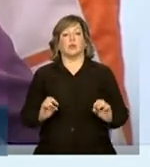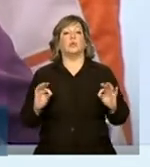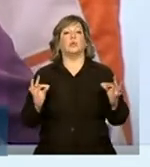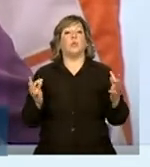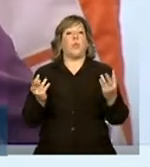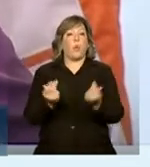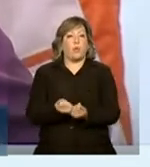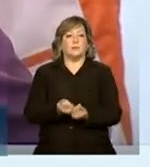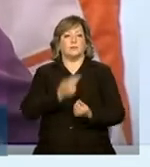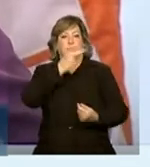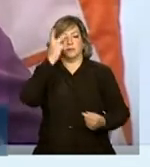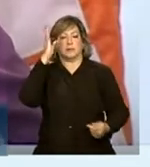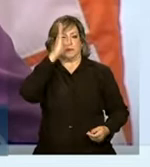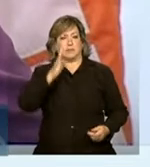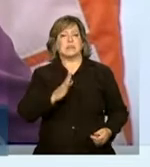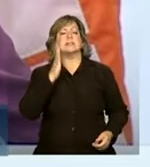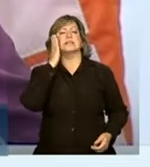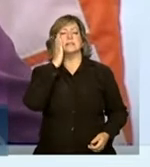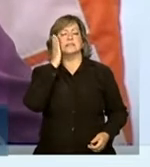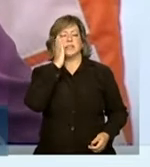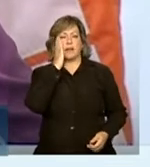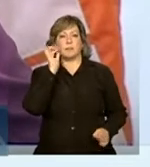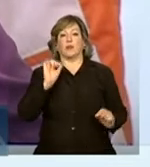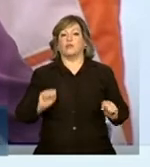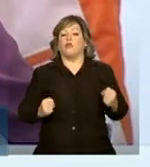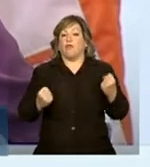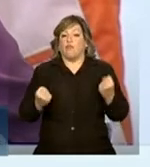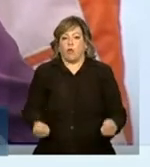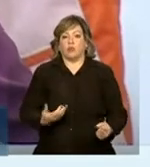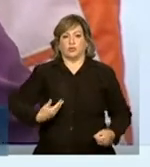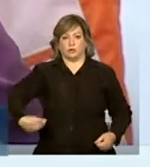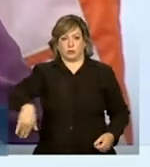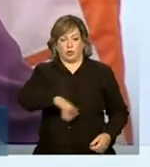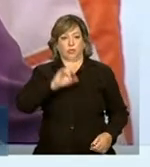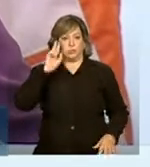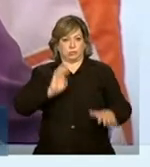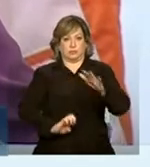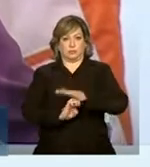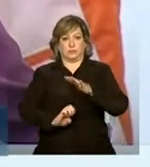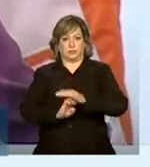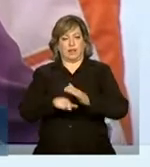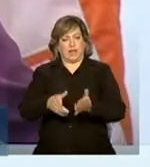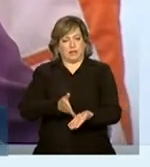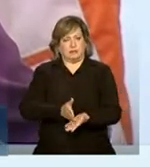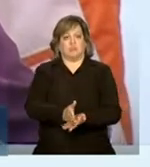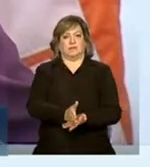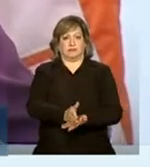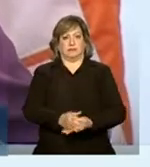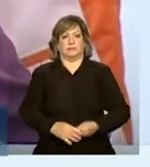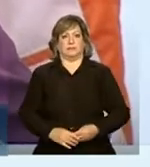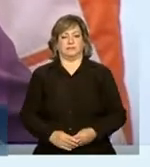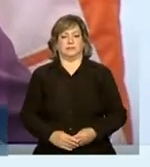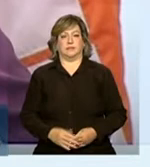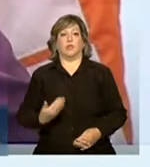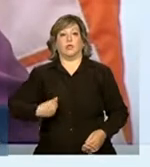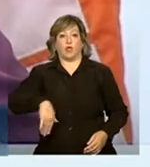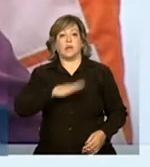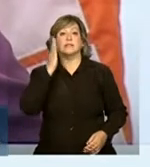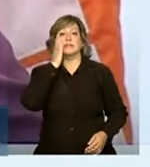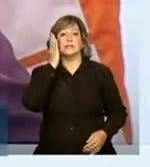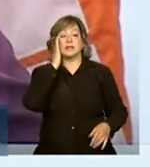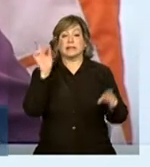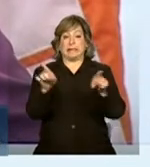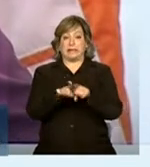todos os brasileiros sabem do esforço dos nossos empresários nessa direção. Sabemos